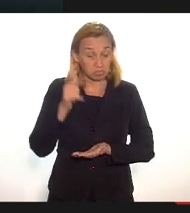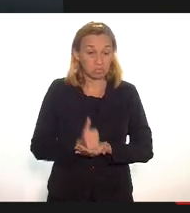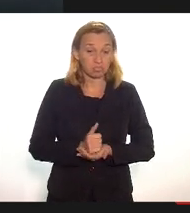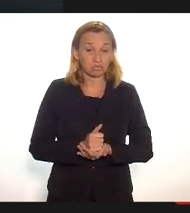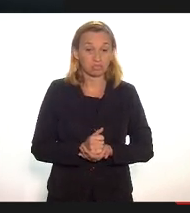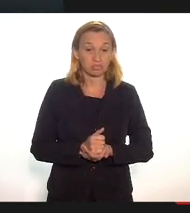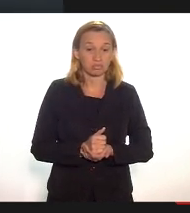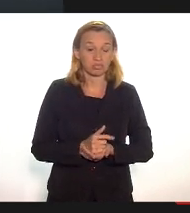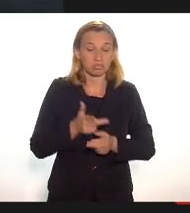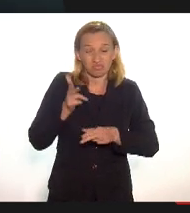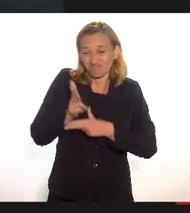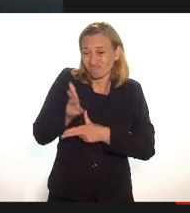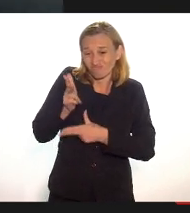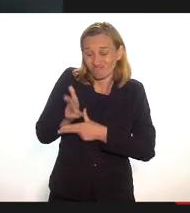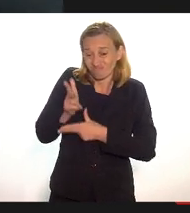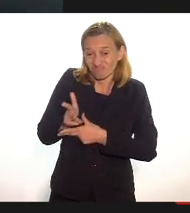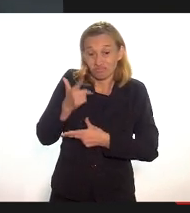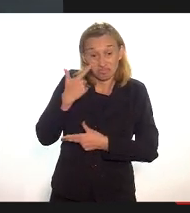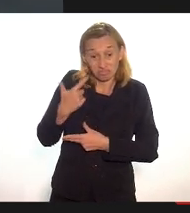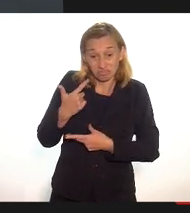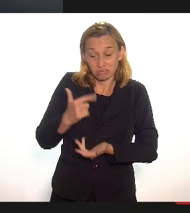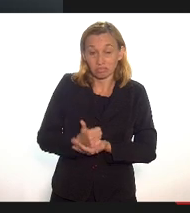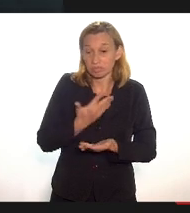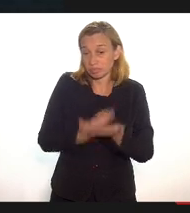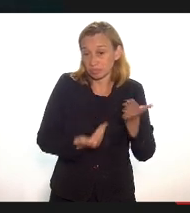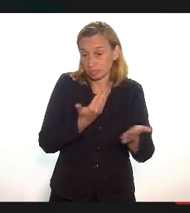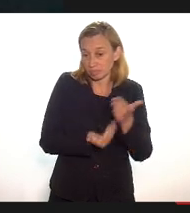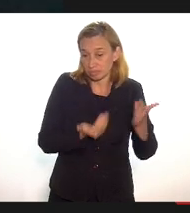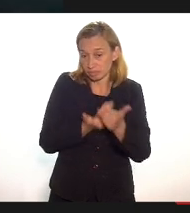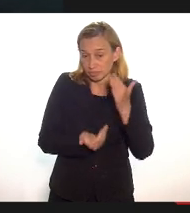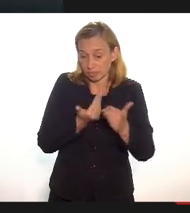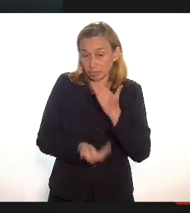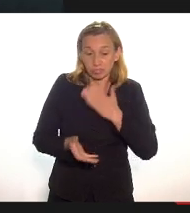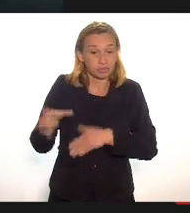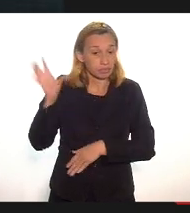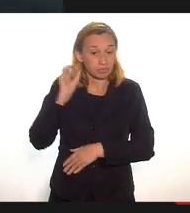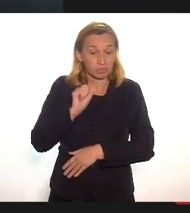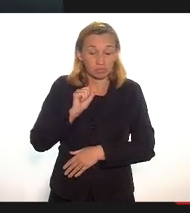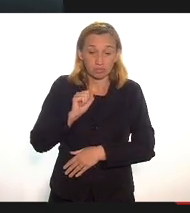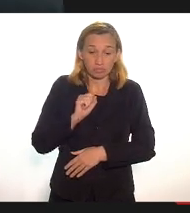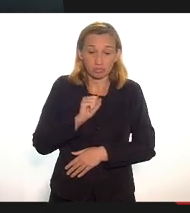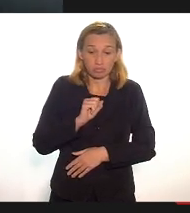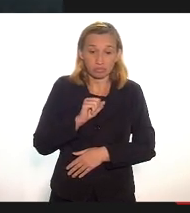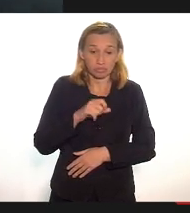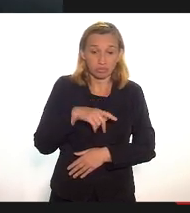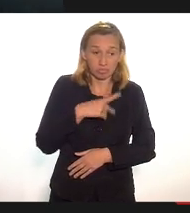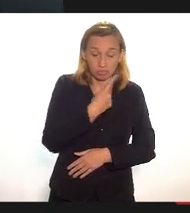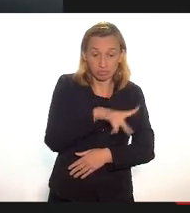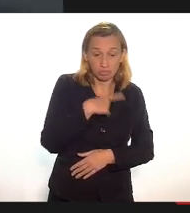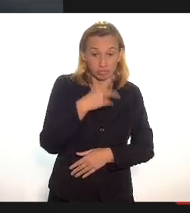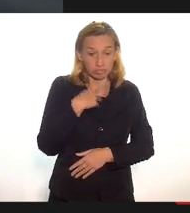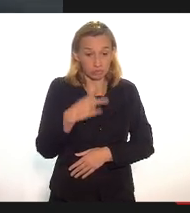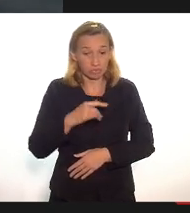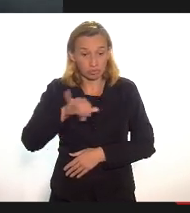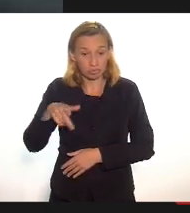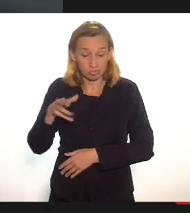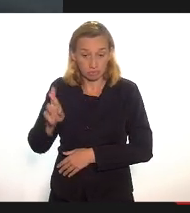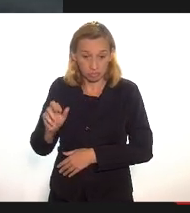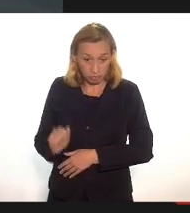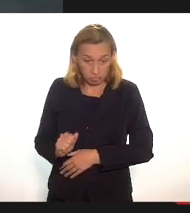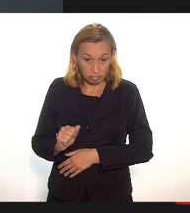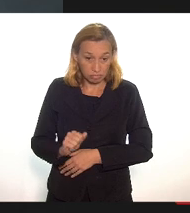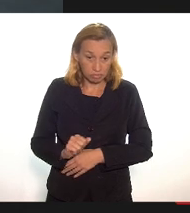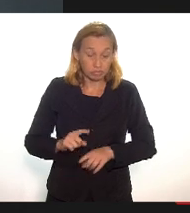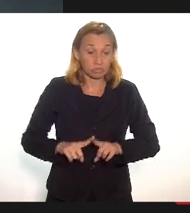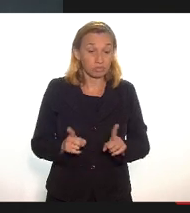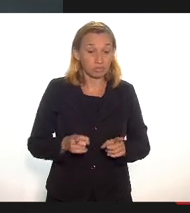de live, e acaba perdendo. Não ouvi a sua intervenção, não ouvi da Jandira, não ouvi da Cris Gerardi,